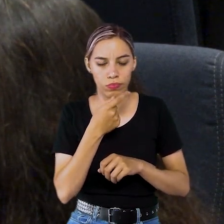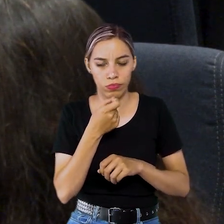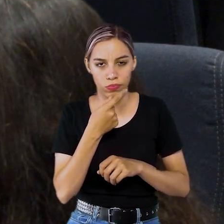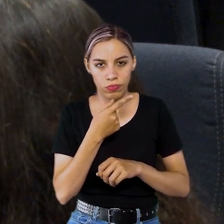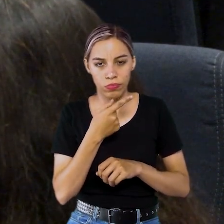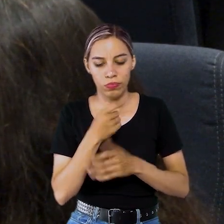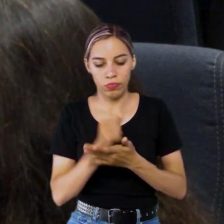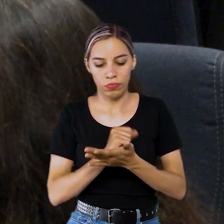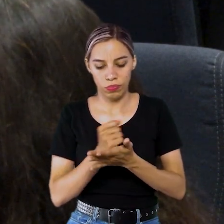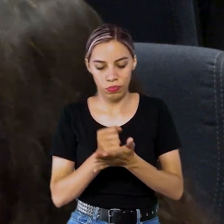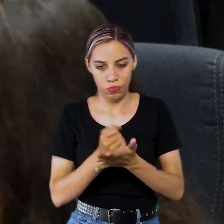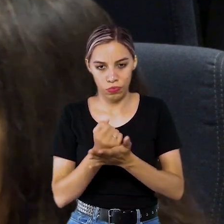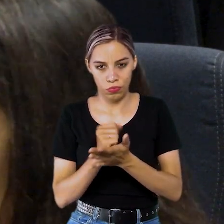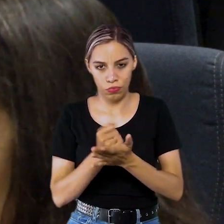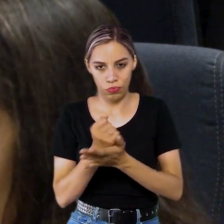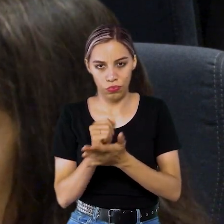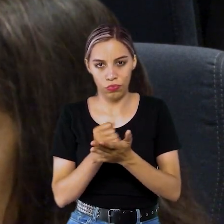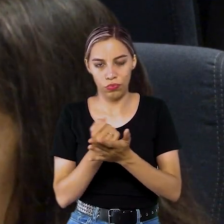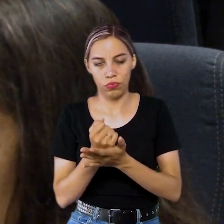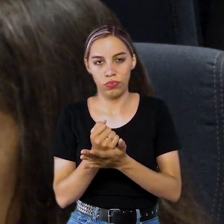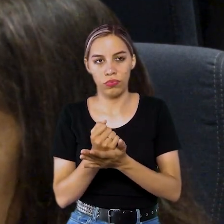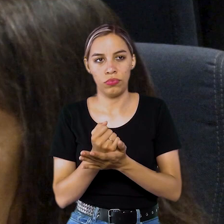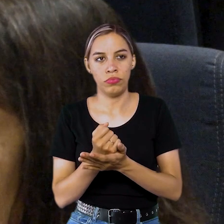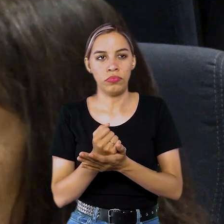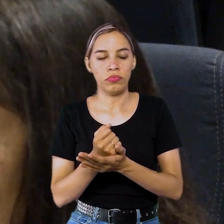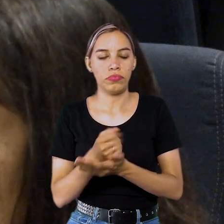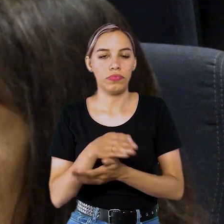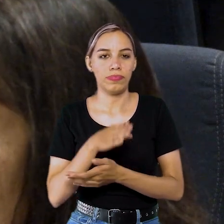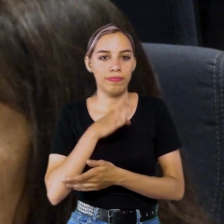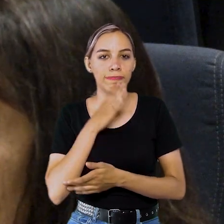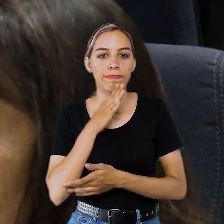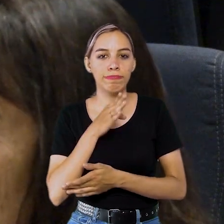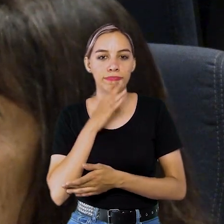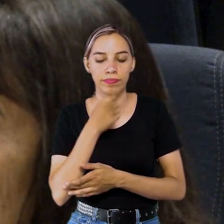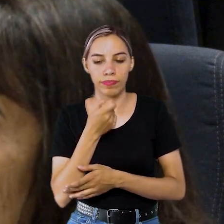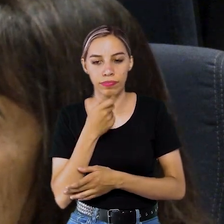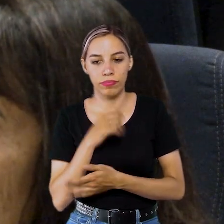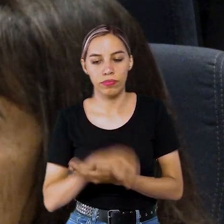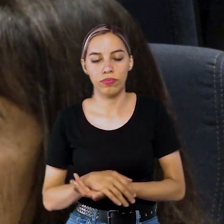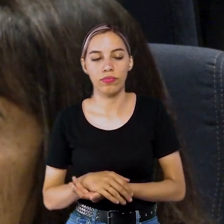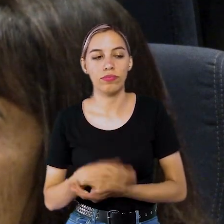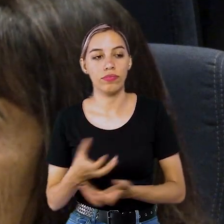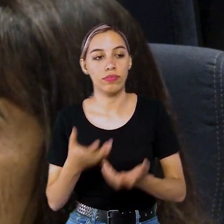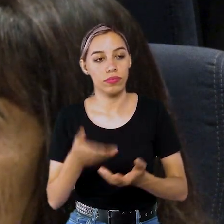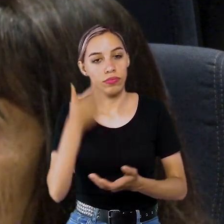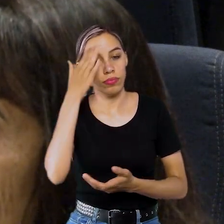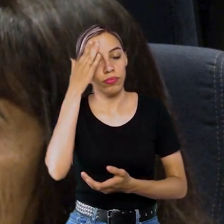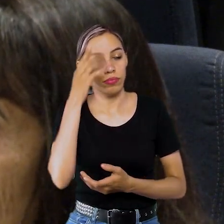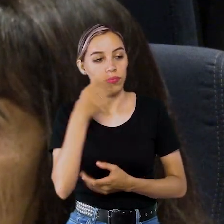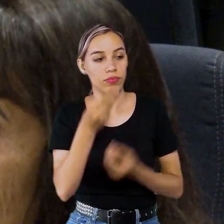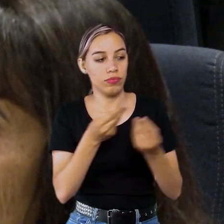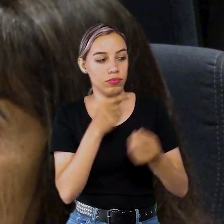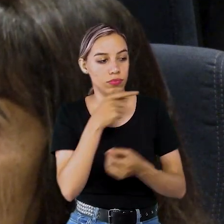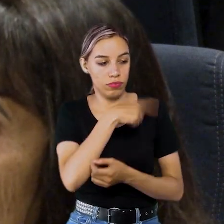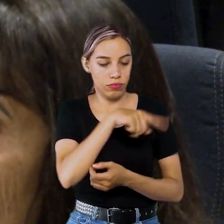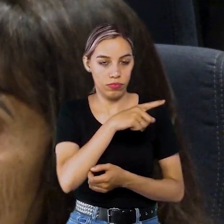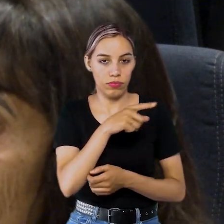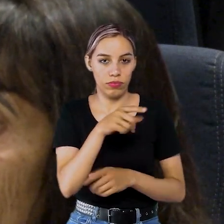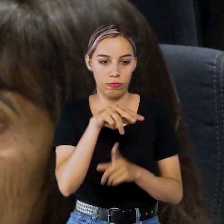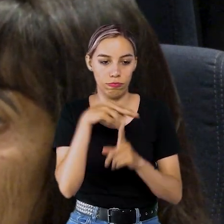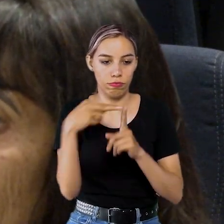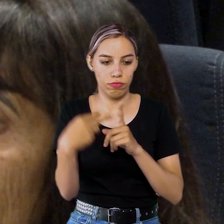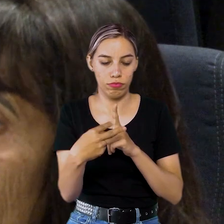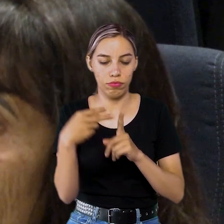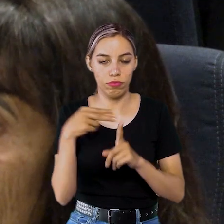a medicinas tradicionais indígenas, como a ayahuasca, o rapé. E aí eu queria saber como que vocês estão vendo também